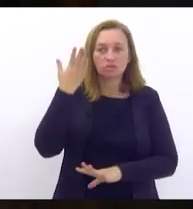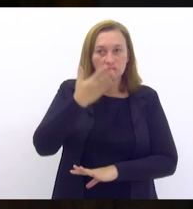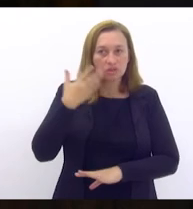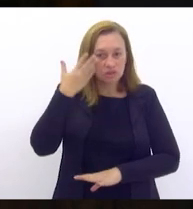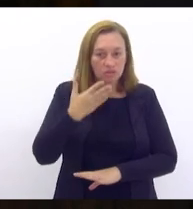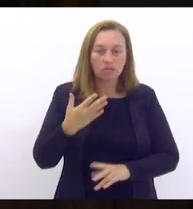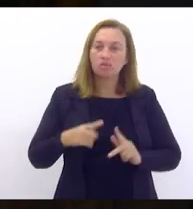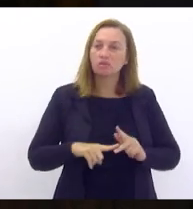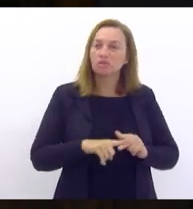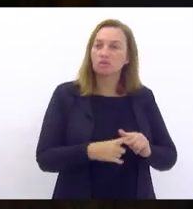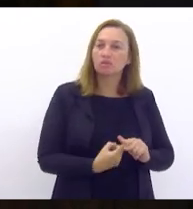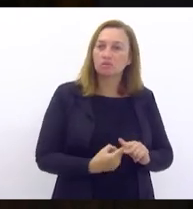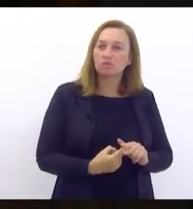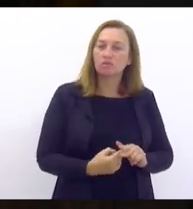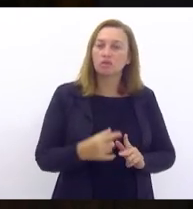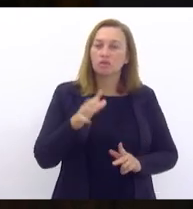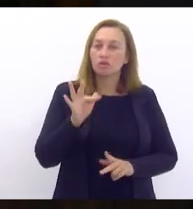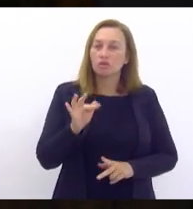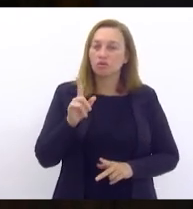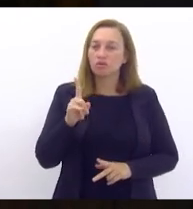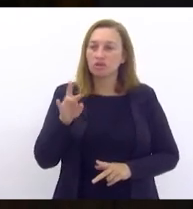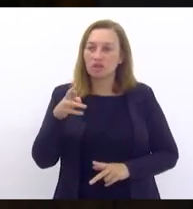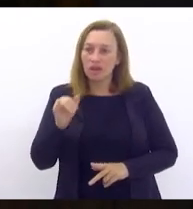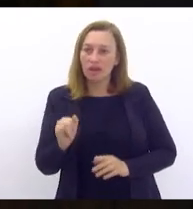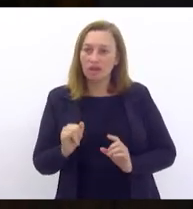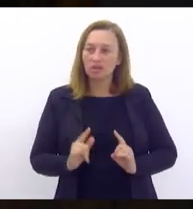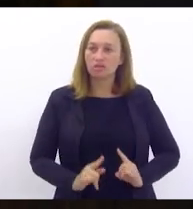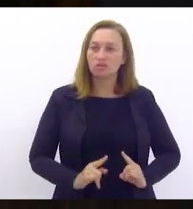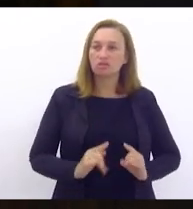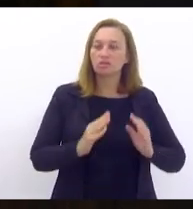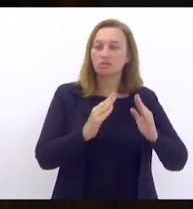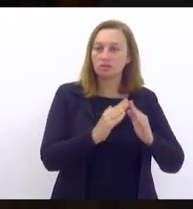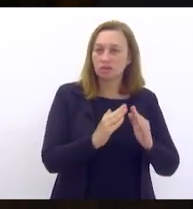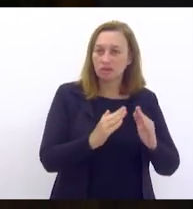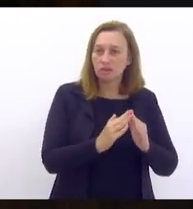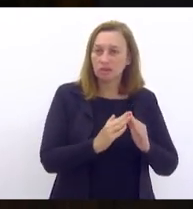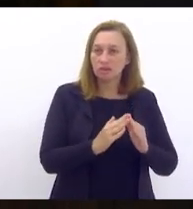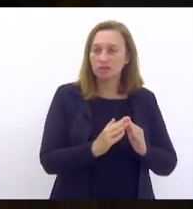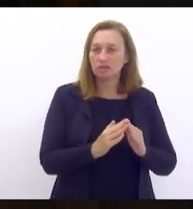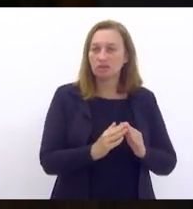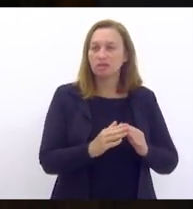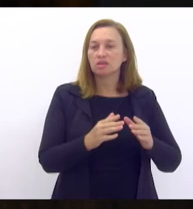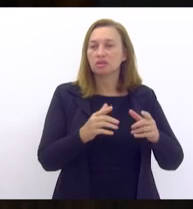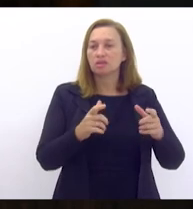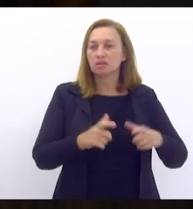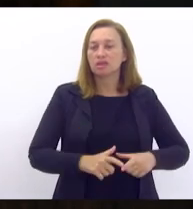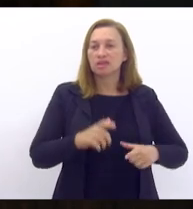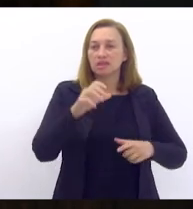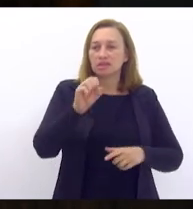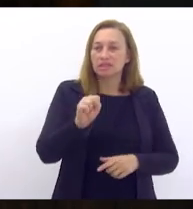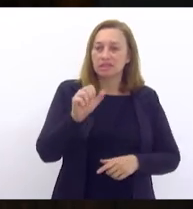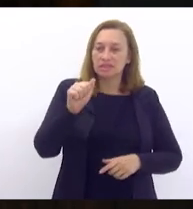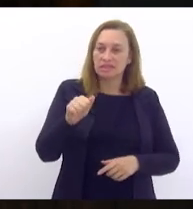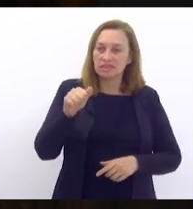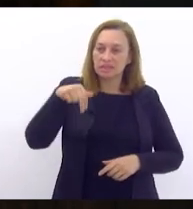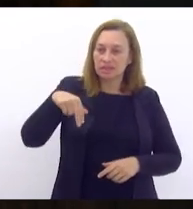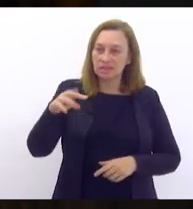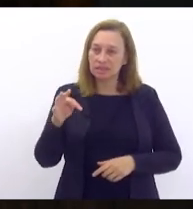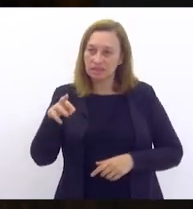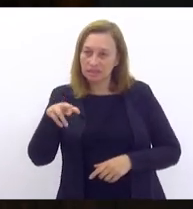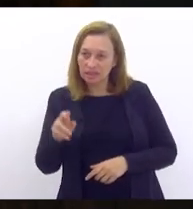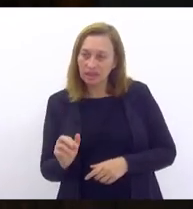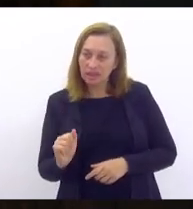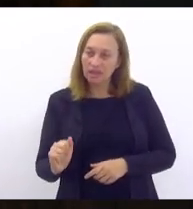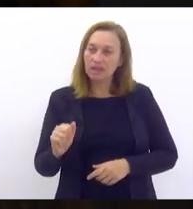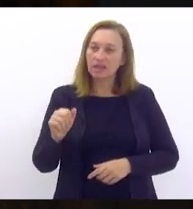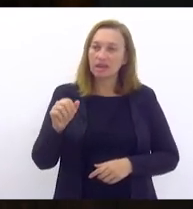sobre a regulação fundiária dos imóveis localizados na comunidade Santa Edvirgens, no bairro Anchieta, no